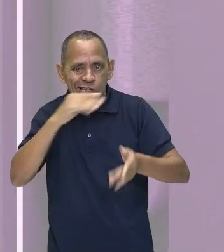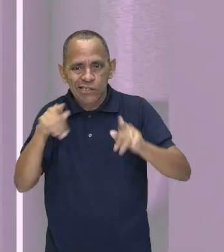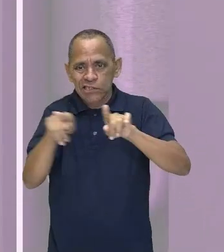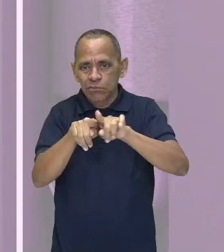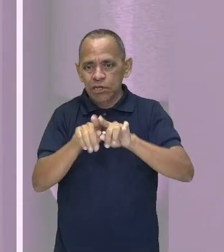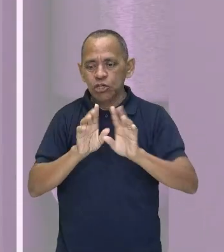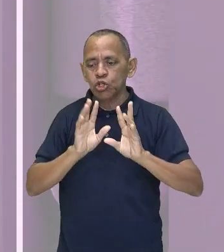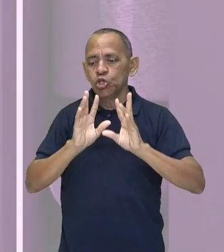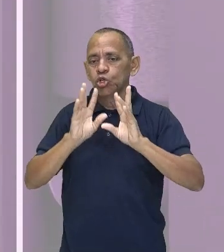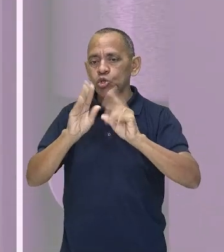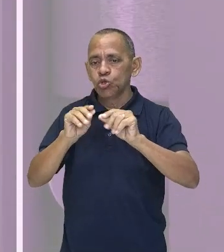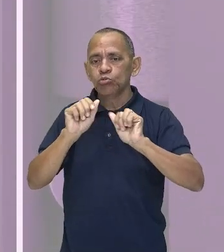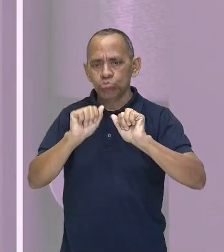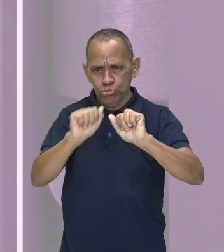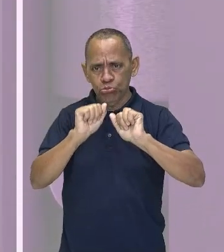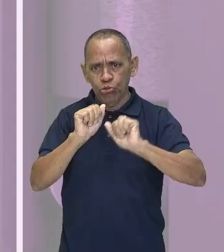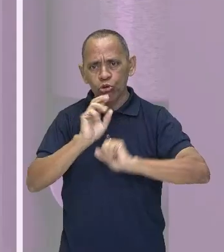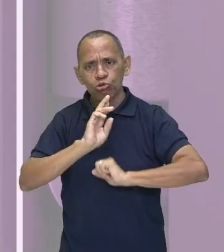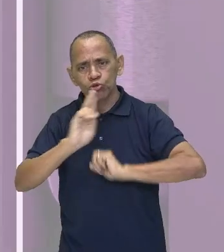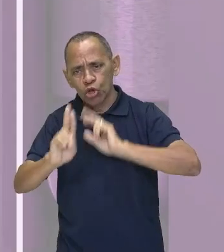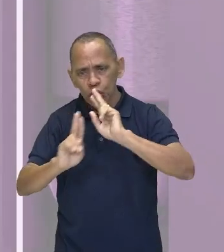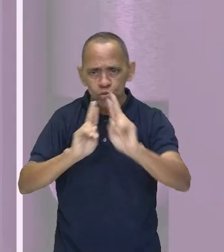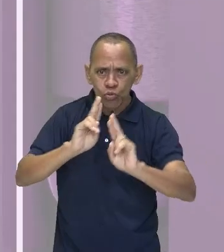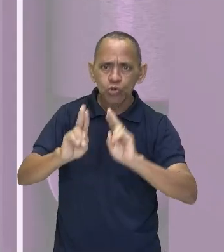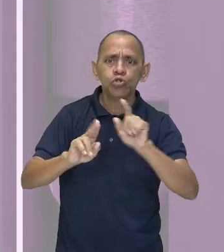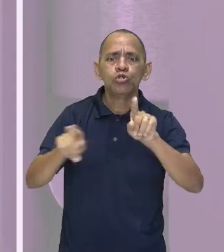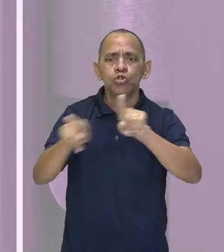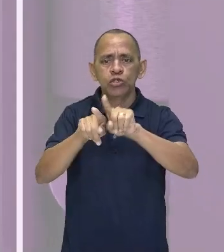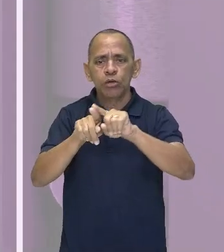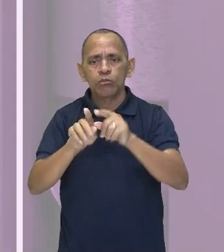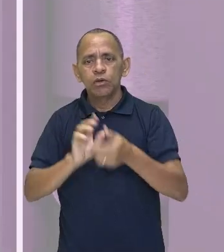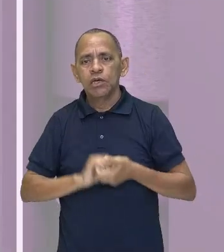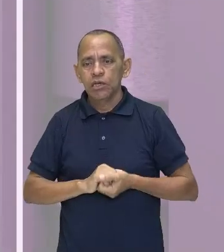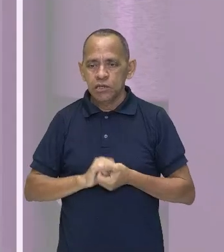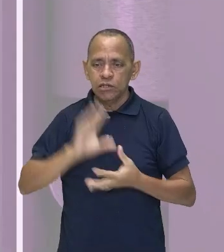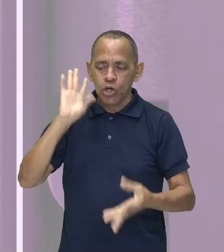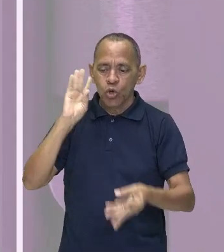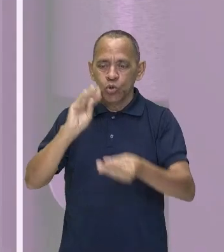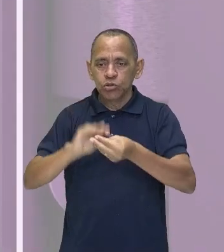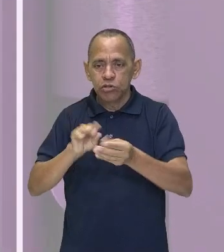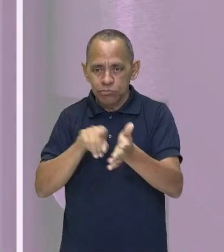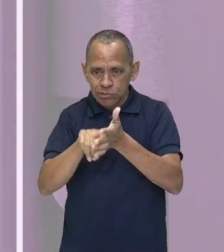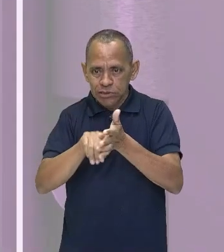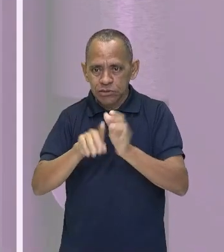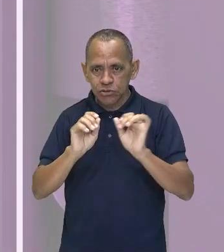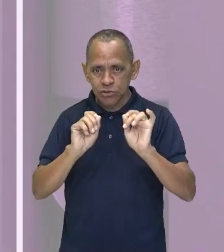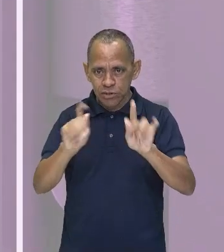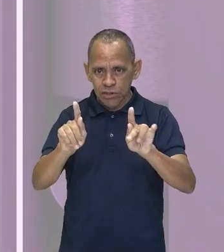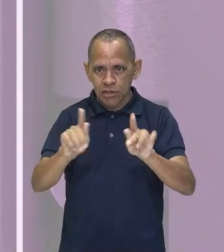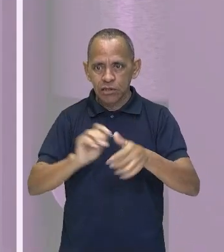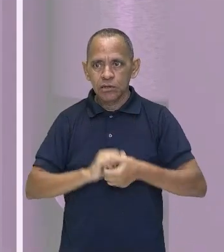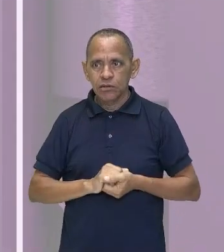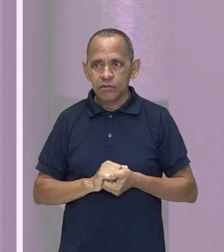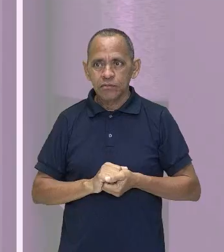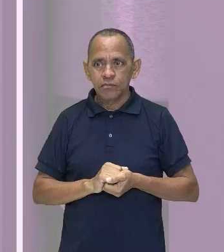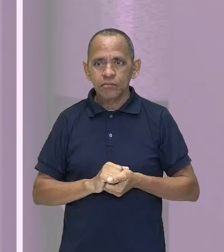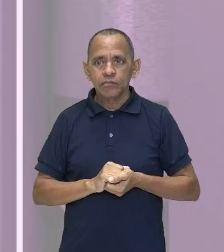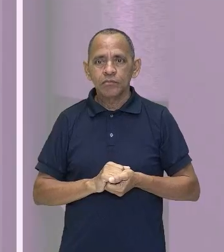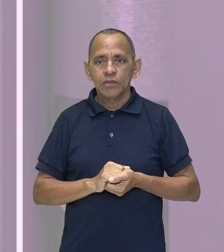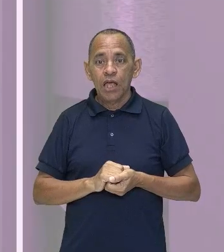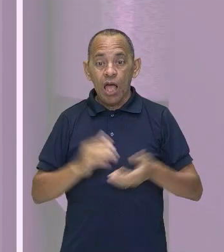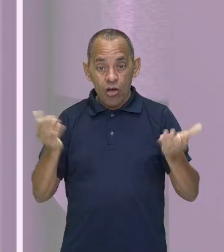isso pode ser respondido nesse momento aí de conclusão de uma pesquisa. Tá certo? Vamos ver agora